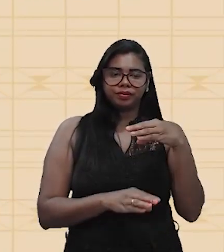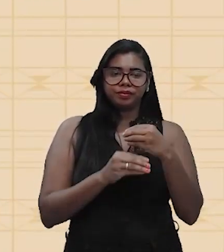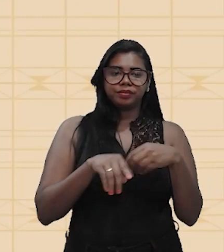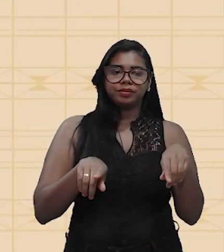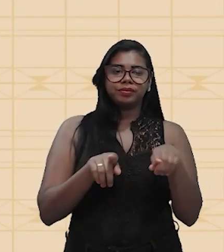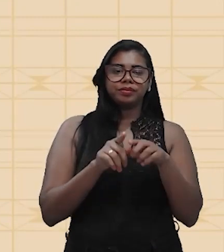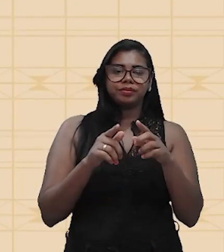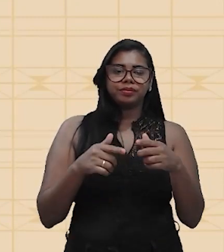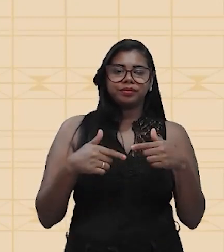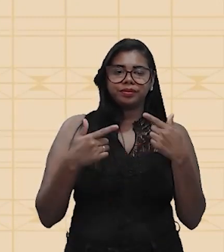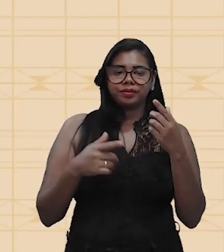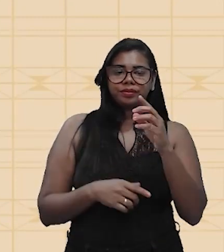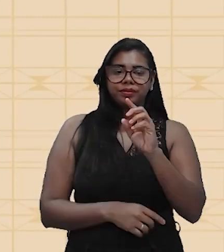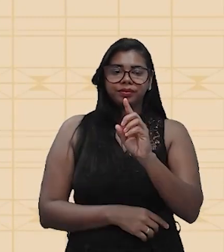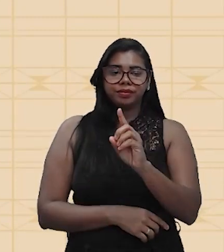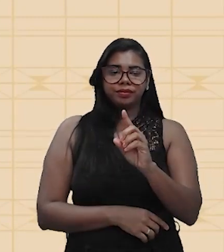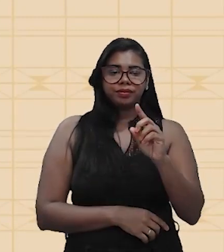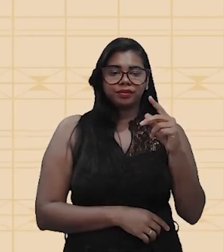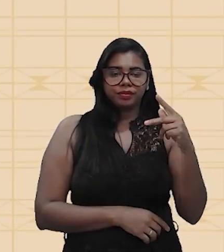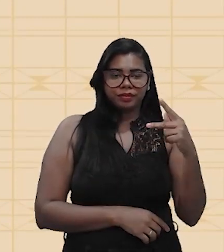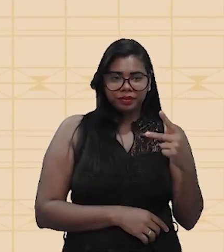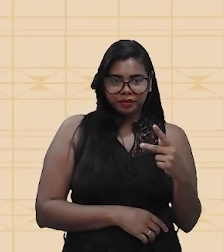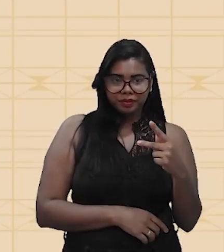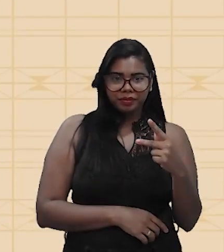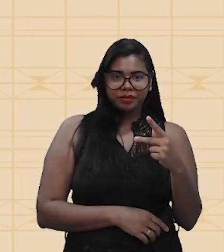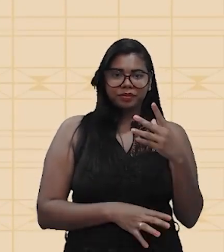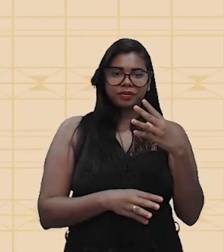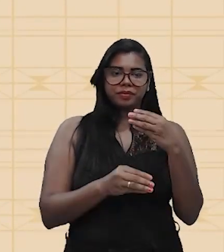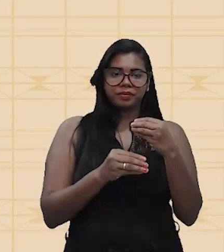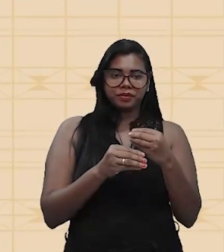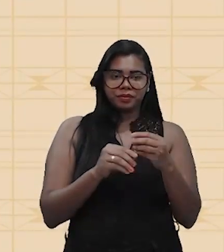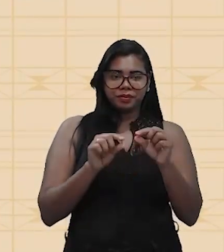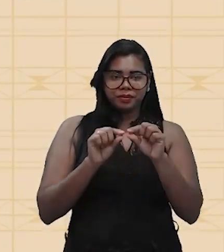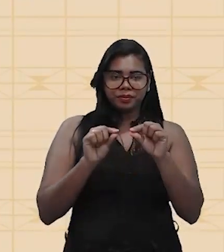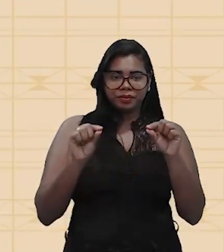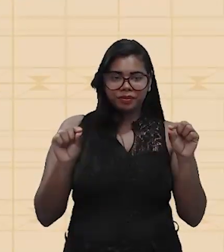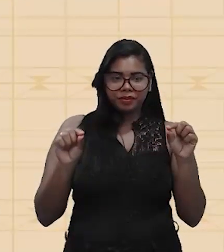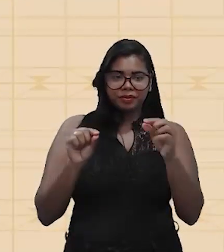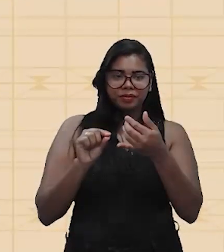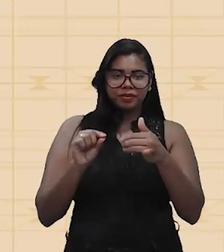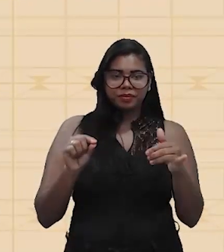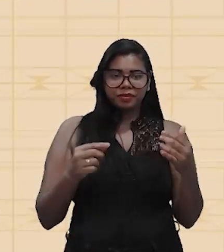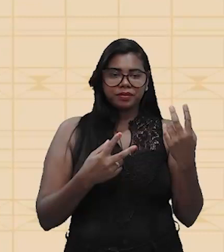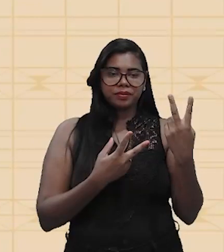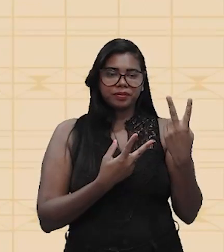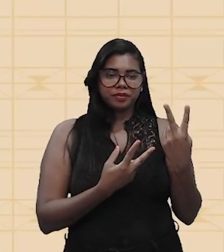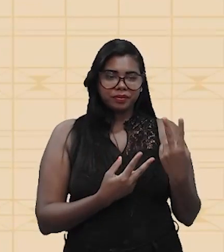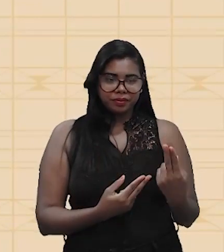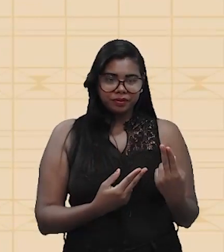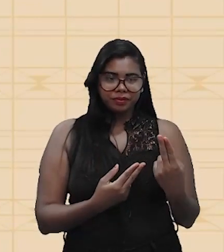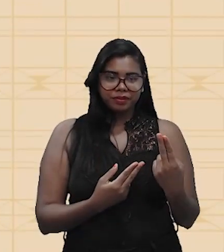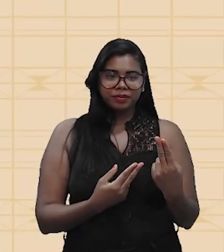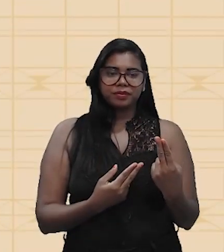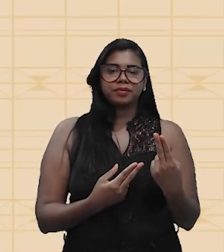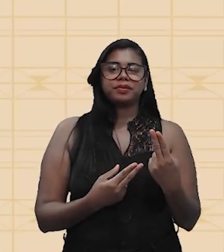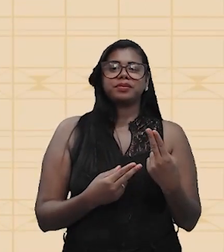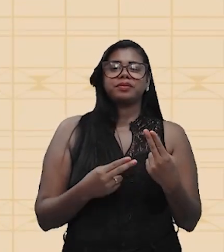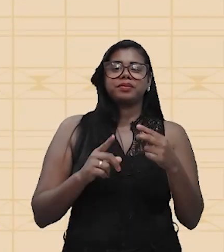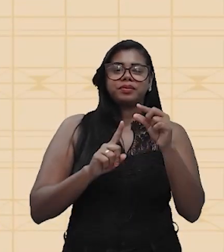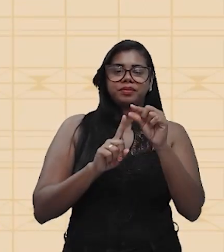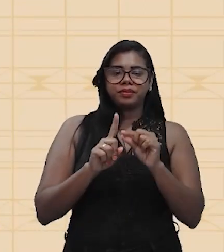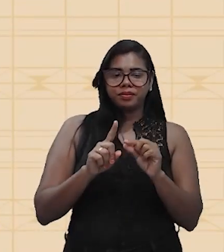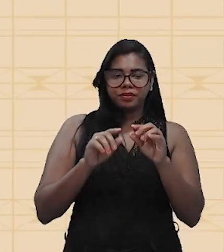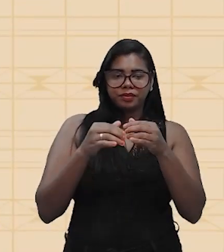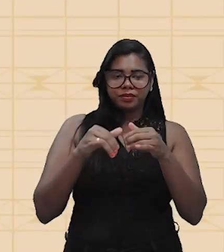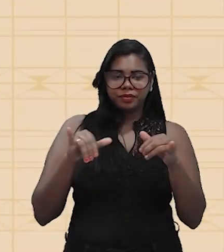que a DDP atribuída a 2 pontos de um fio, ela vai ser igual ao produto do resistor pela corrente.